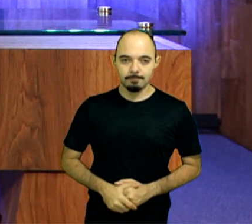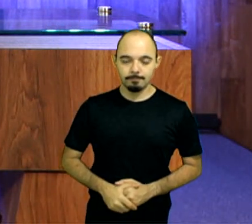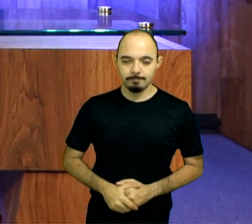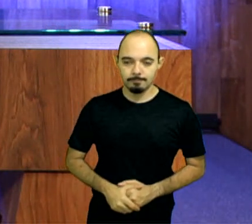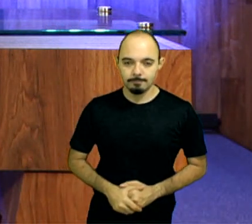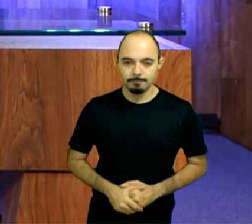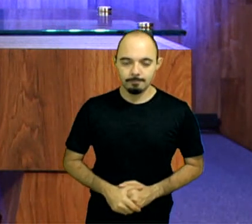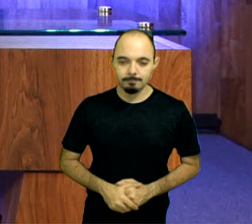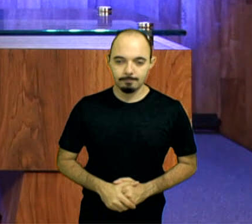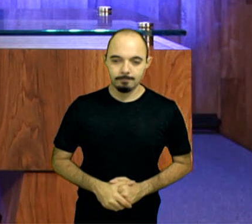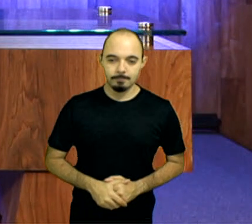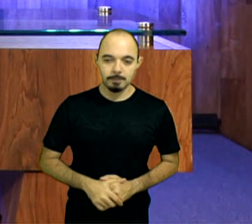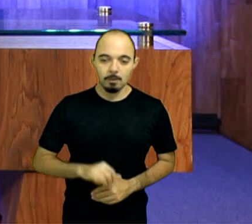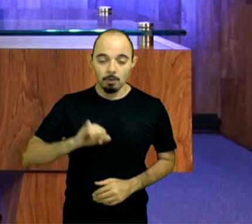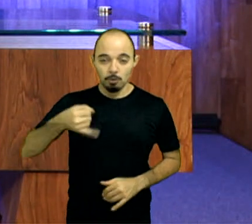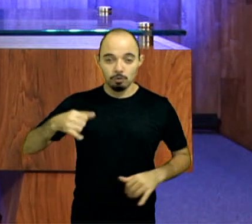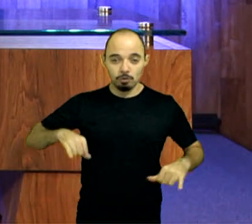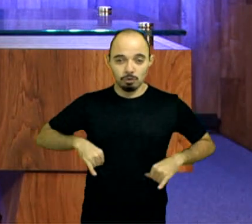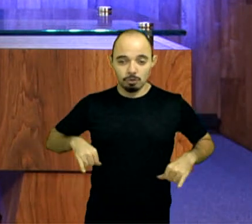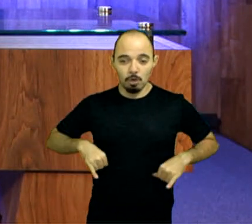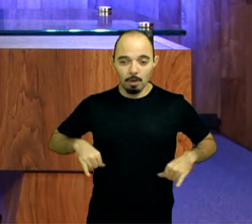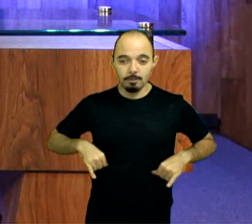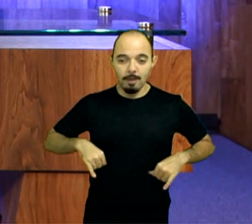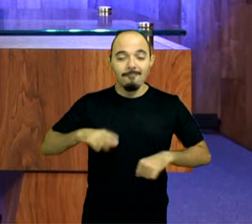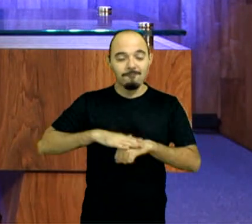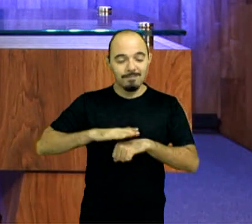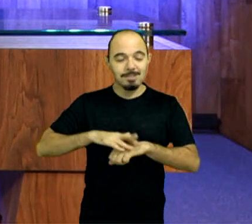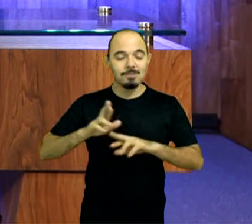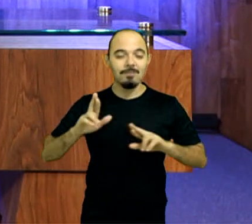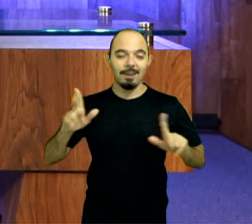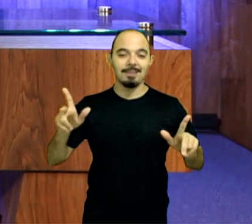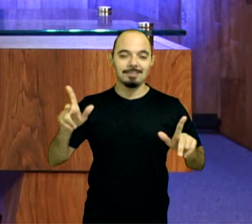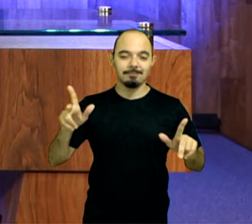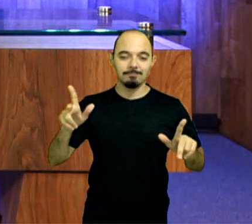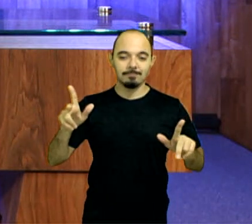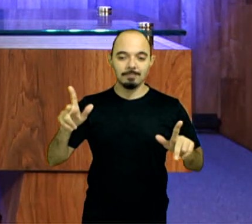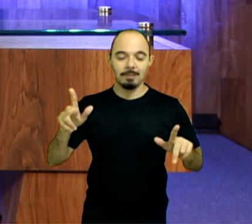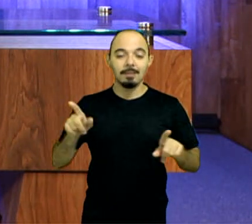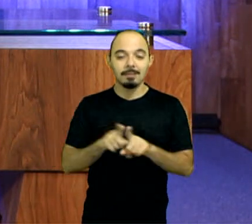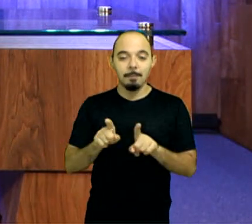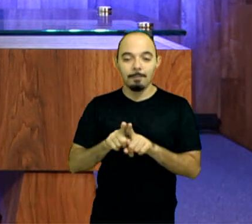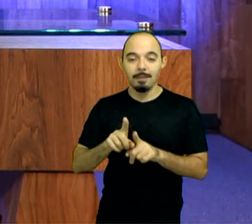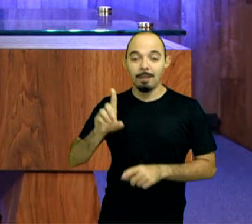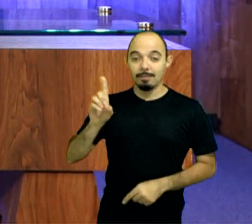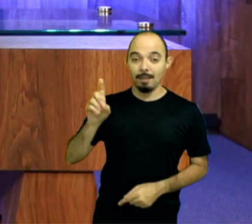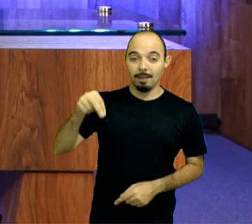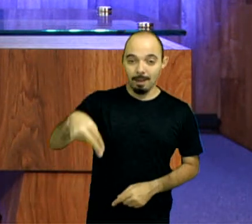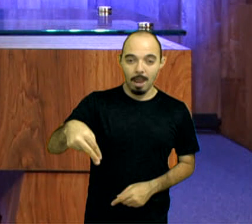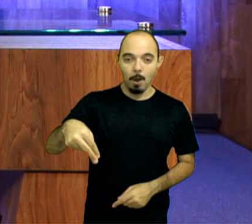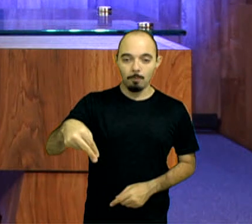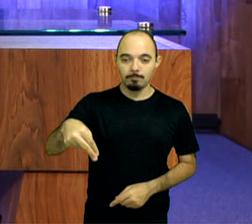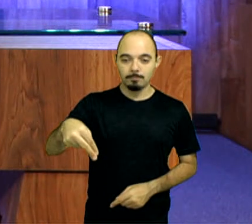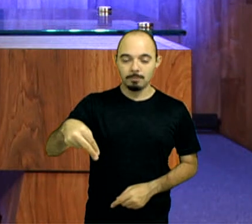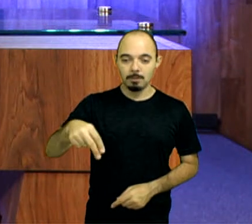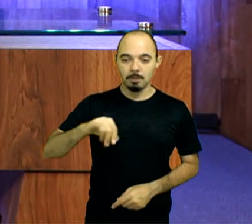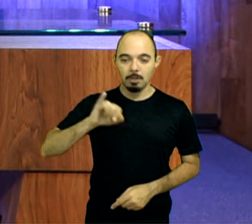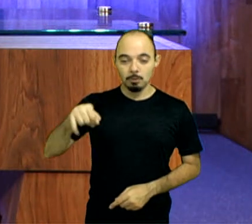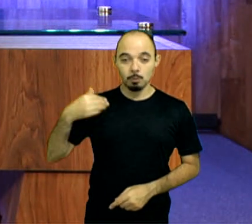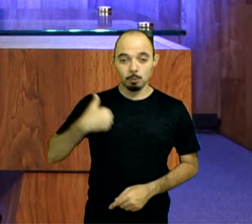Jó surpreendeu a Deus, né? Daniel surpreendeu a Deus. José do Egito surpreendeu a Deus.